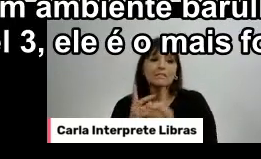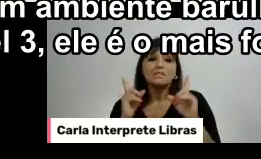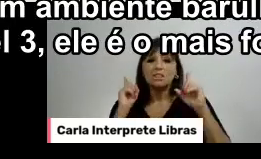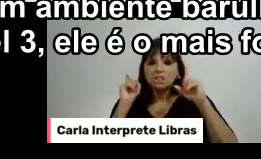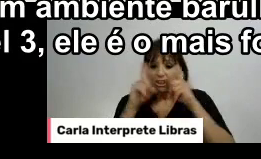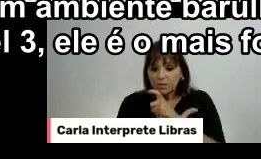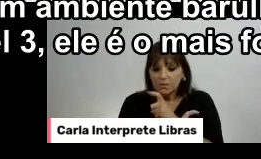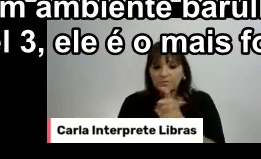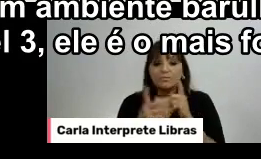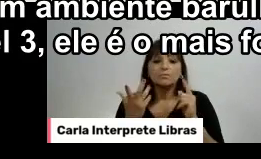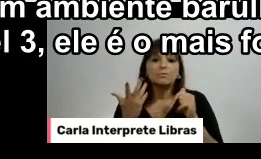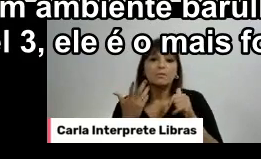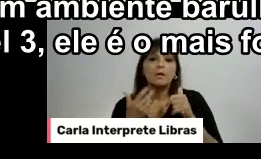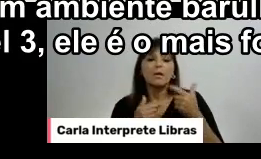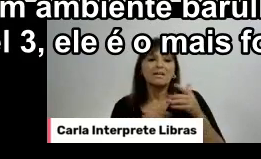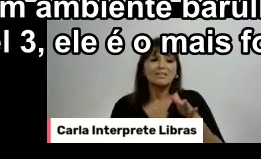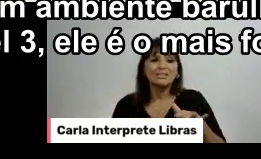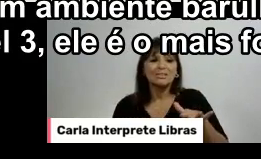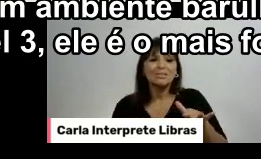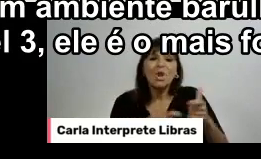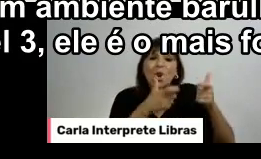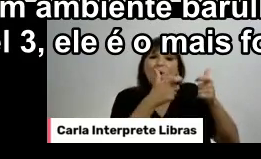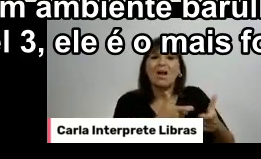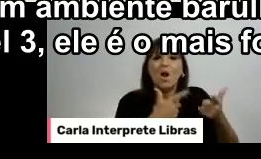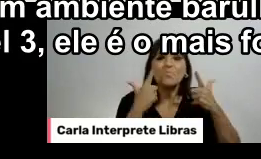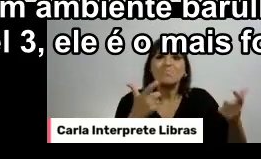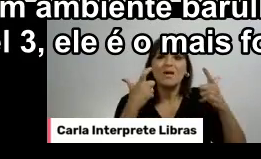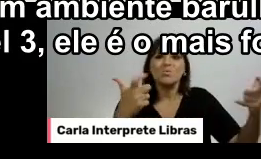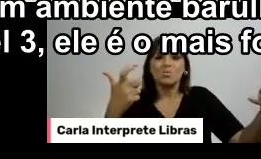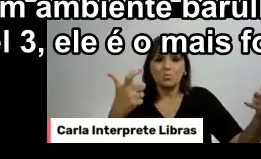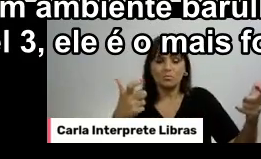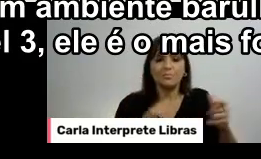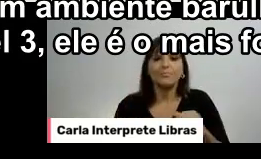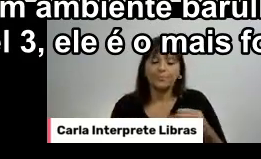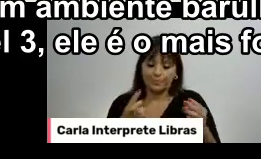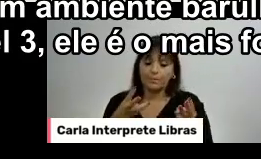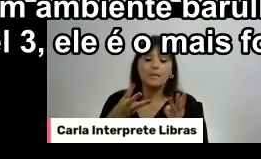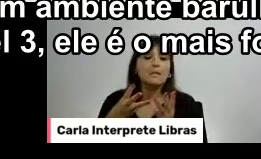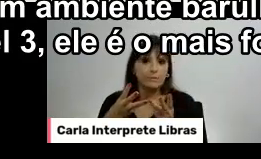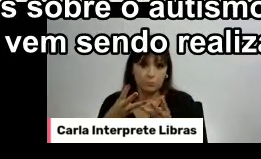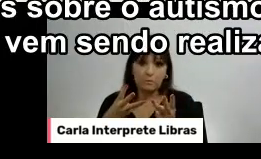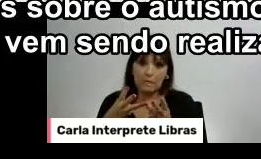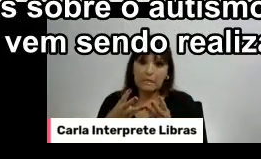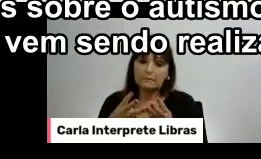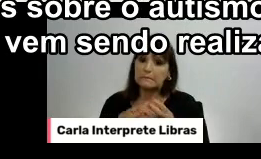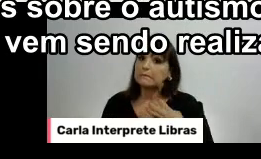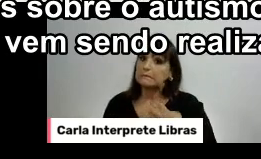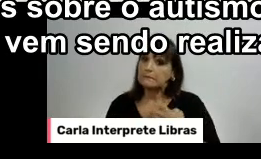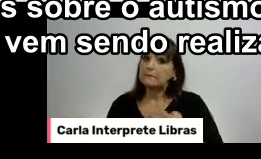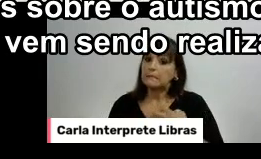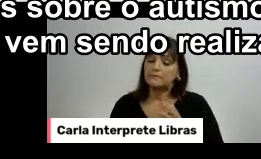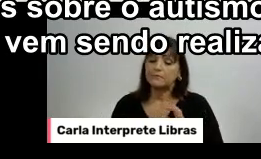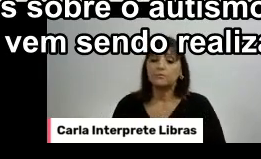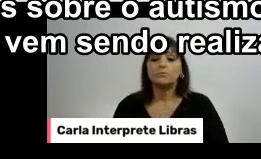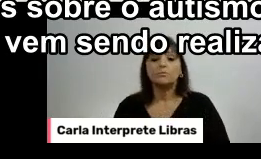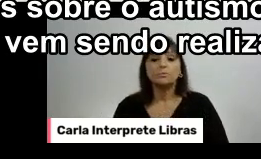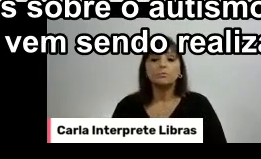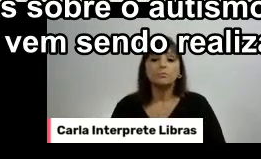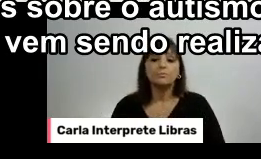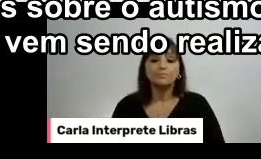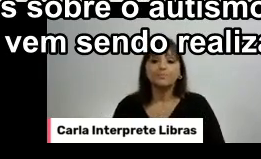a um ambiente barulhento, então esse é o nível 3, ele é o mais forte, é o mais agressivo. Dados sobre o